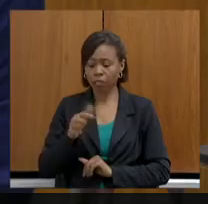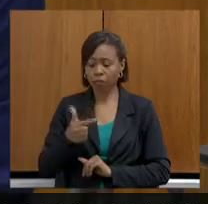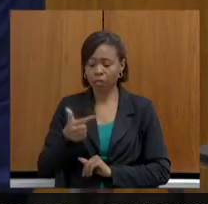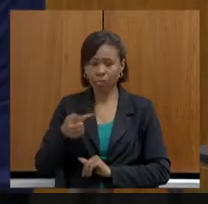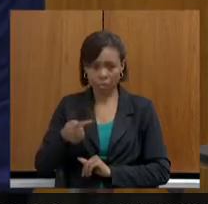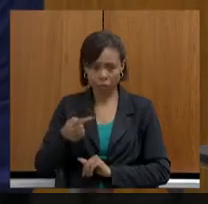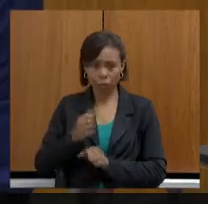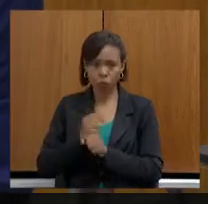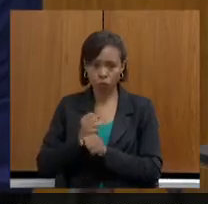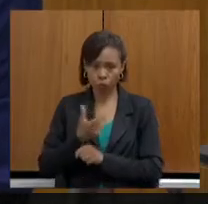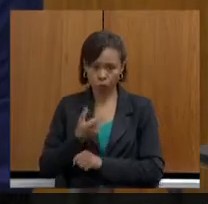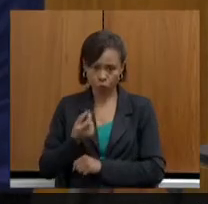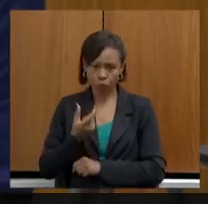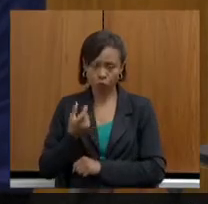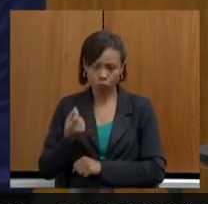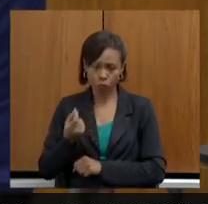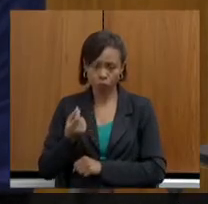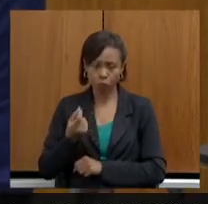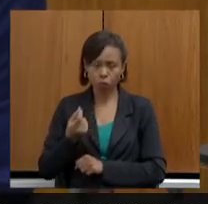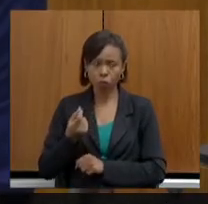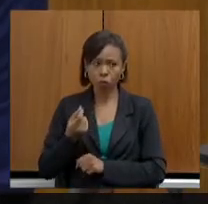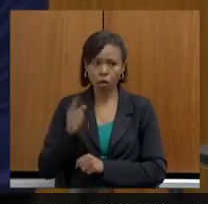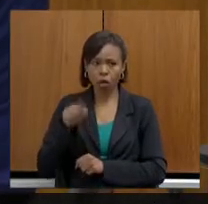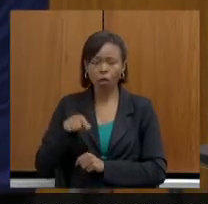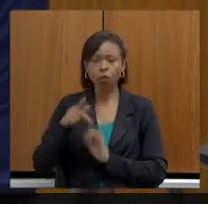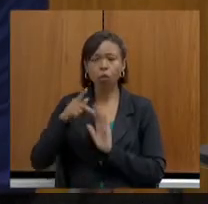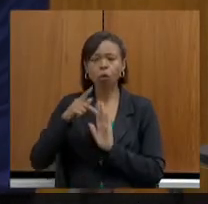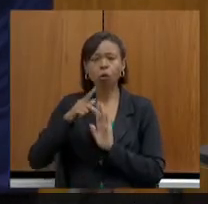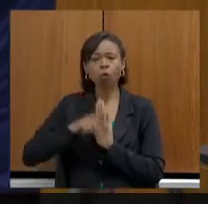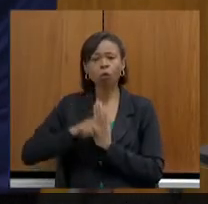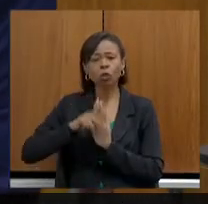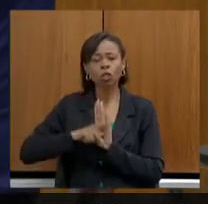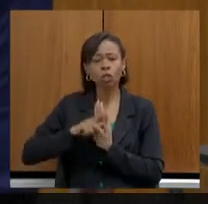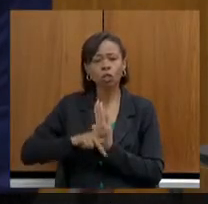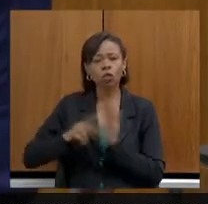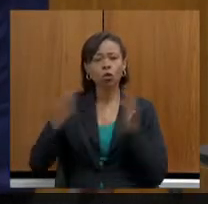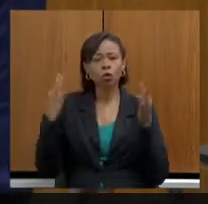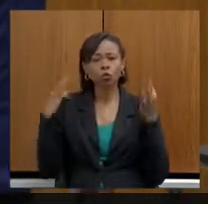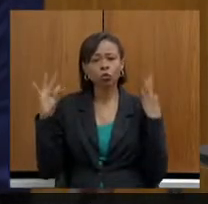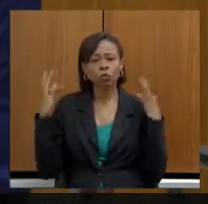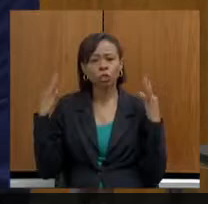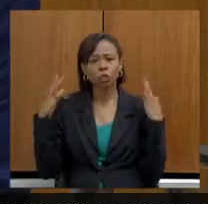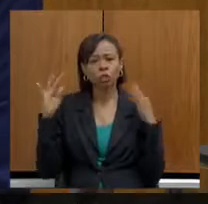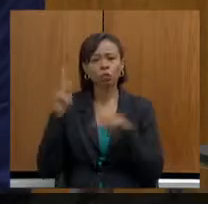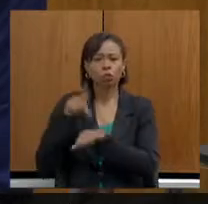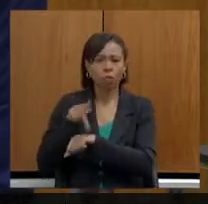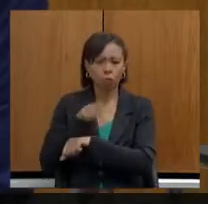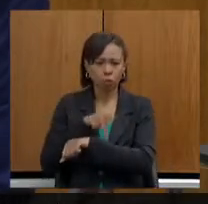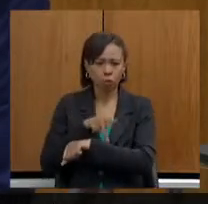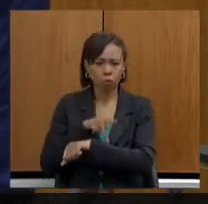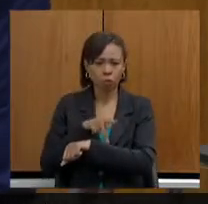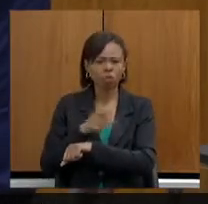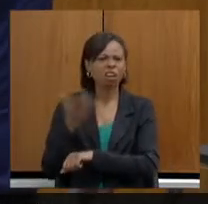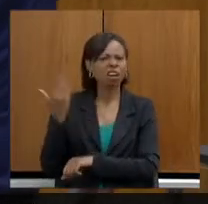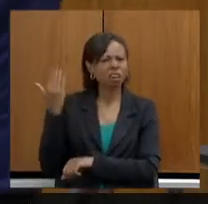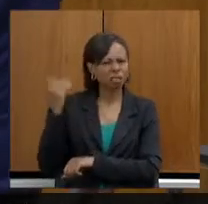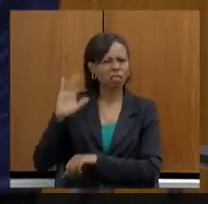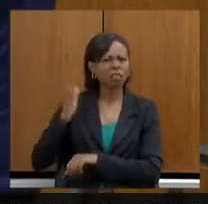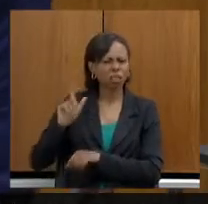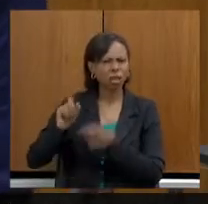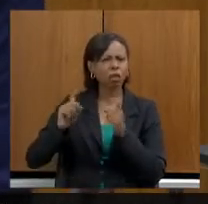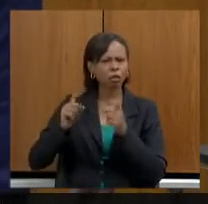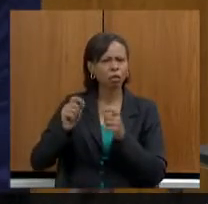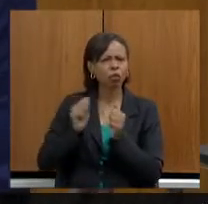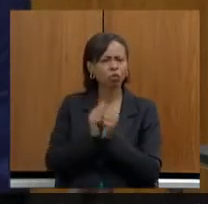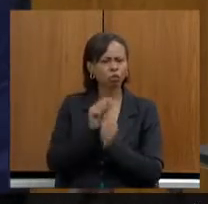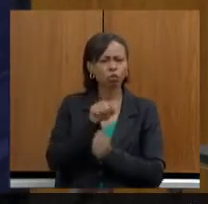2020 e dispõe sobre o projeto turismo pedagógico Aliás já foi tema de uma reunião com